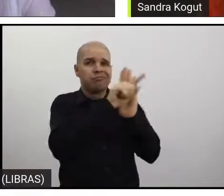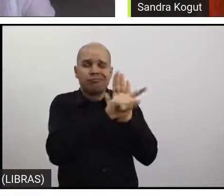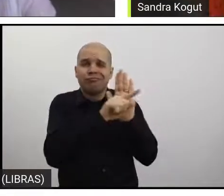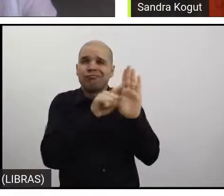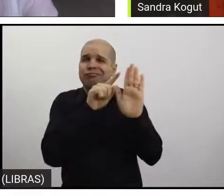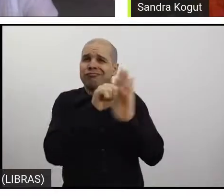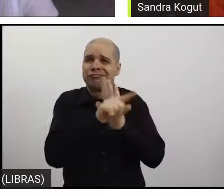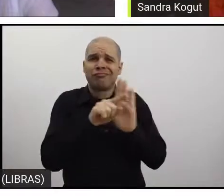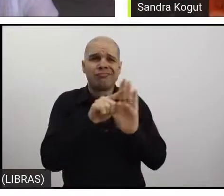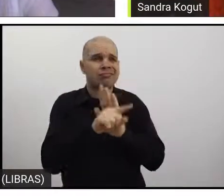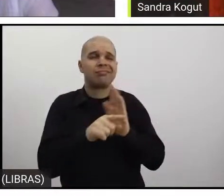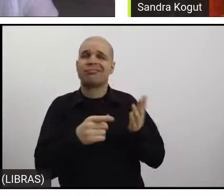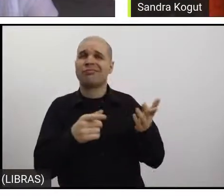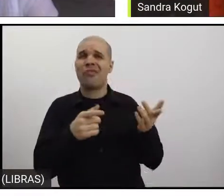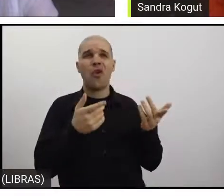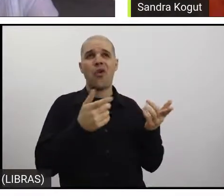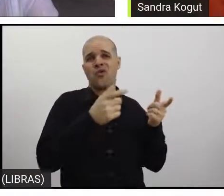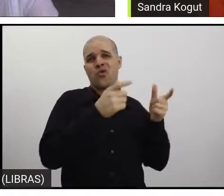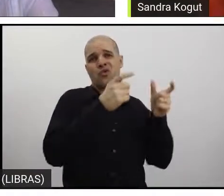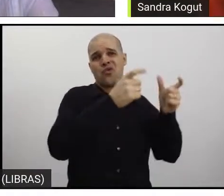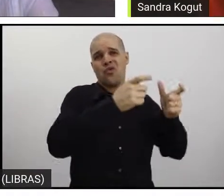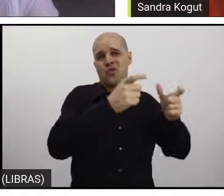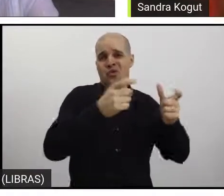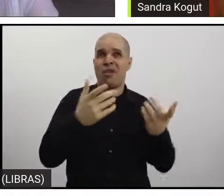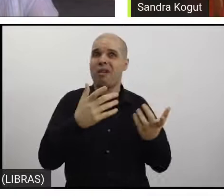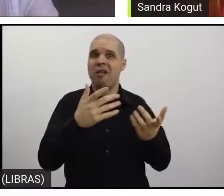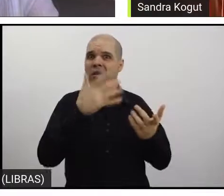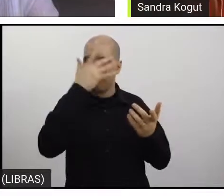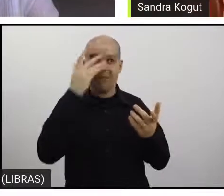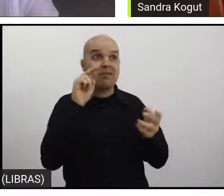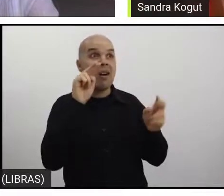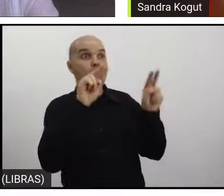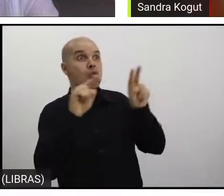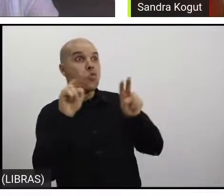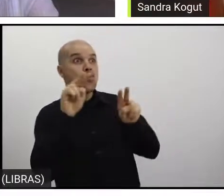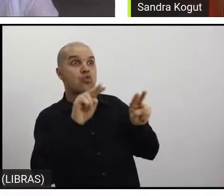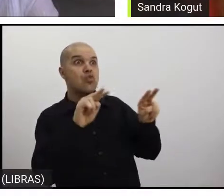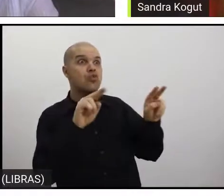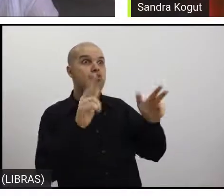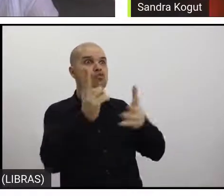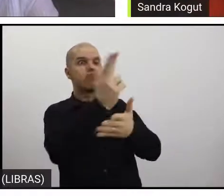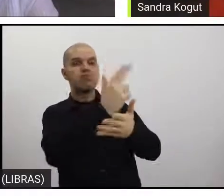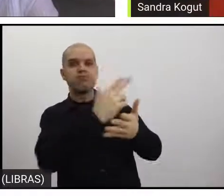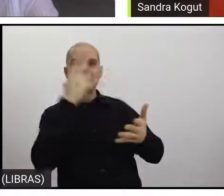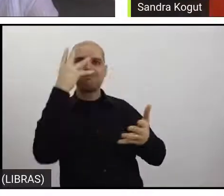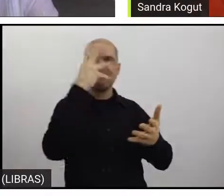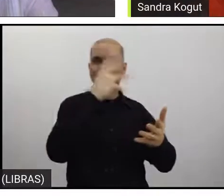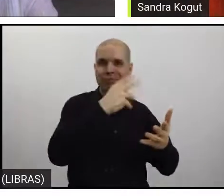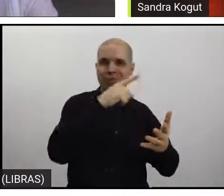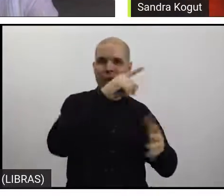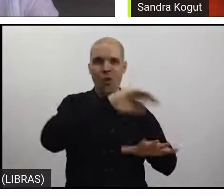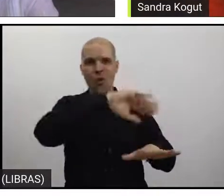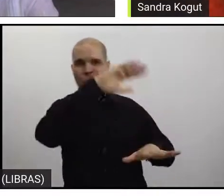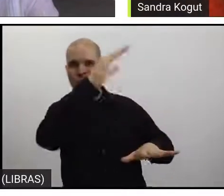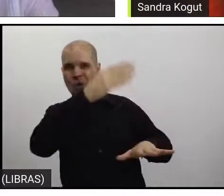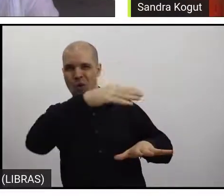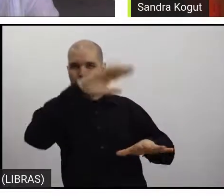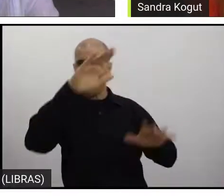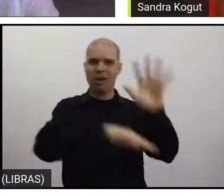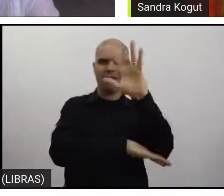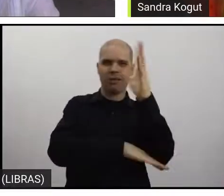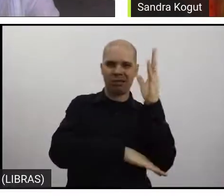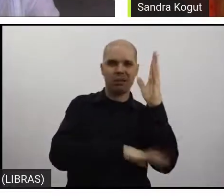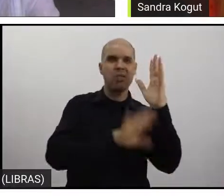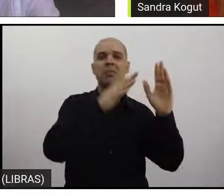né? Copacabana, o cartão postal. E, ao mesmo tempo, de novo... Porque, olha só, tem que